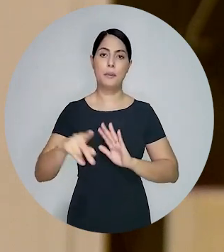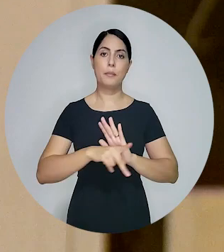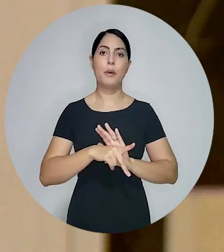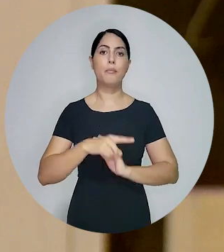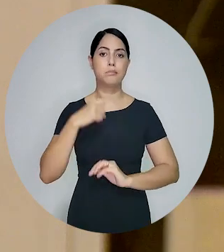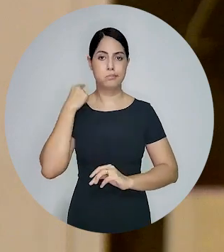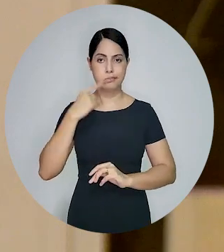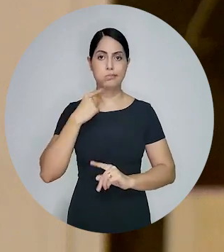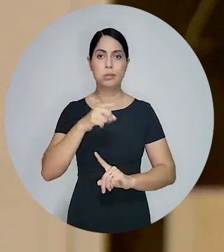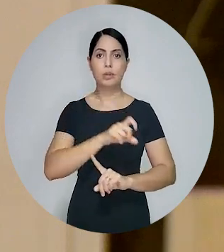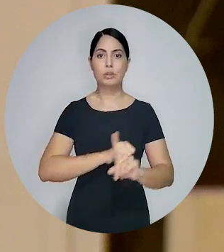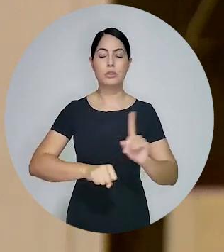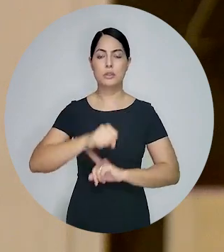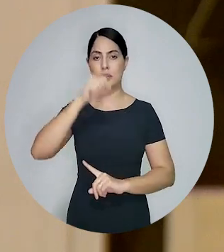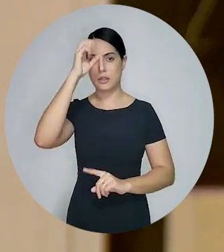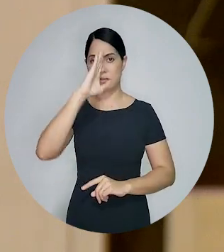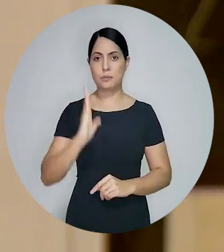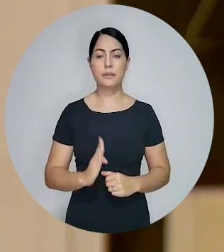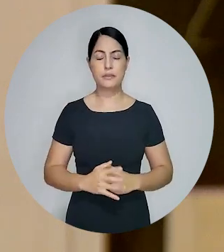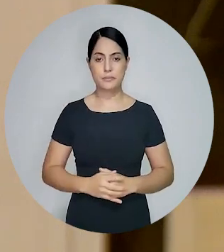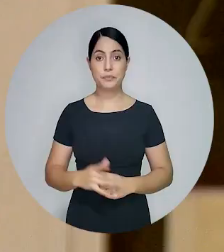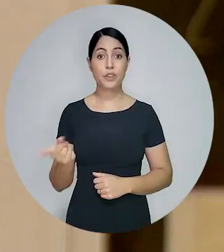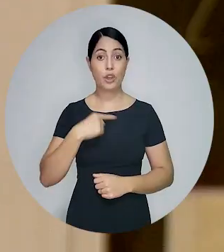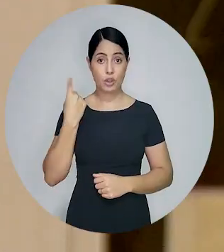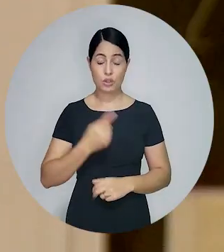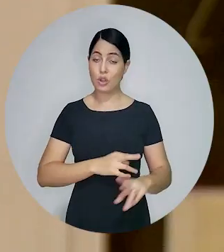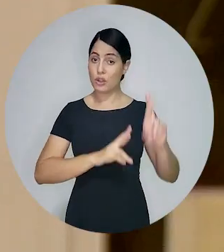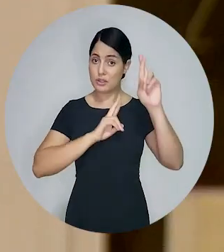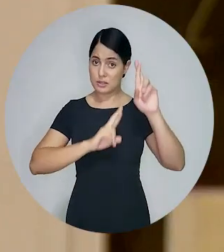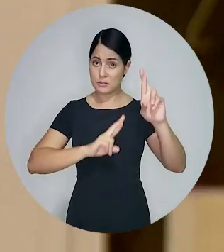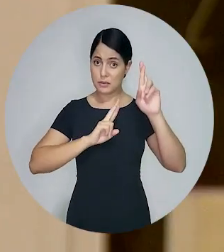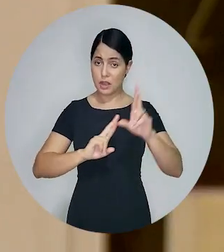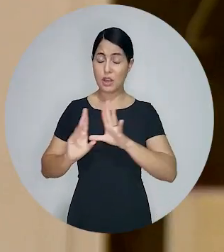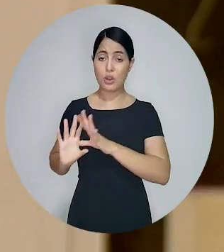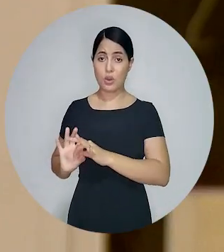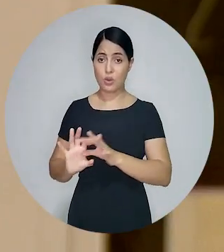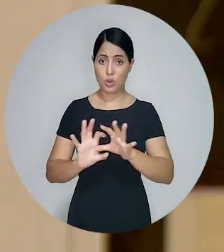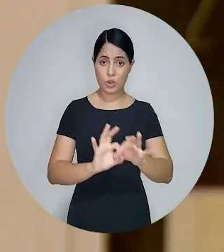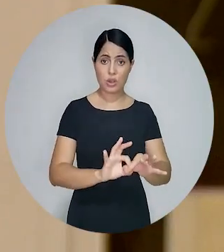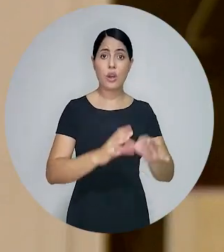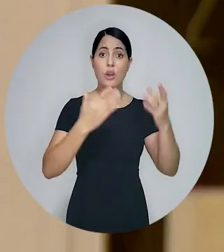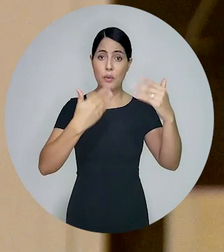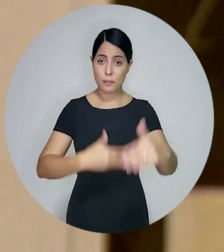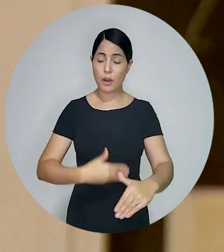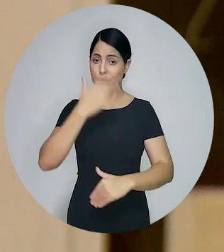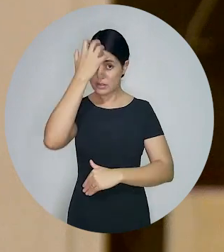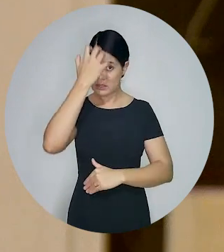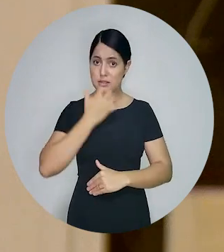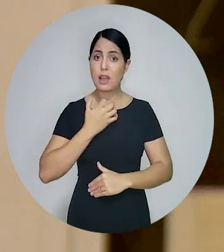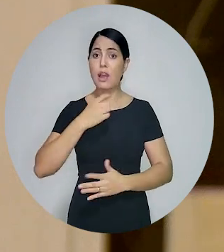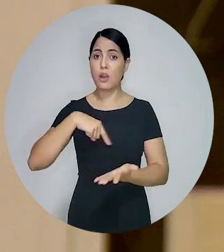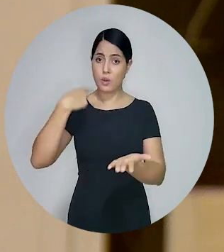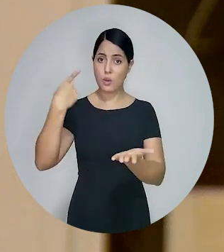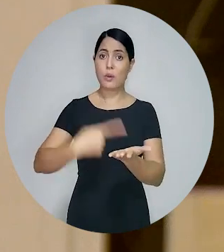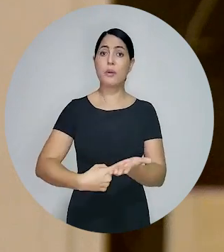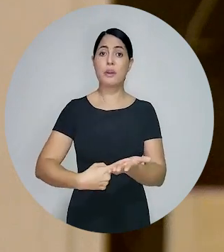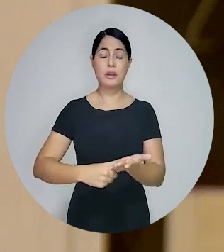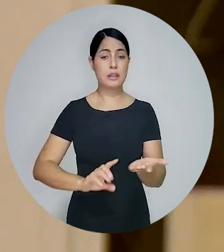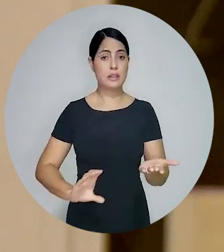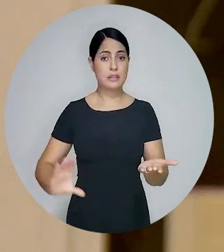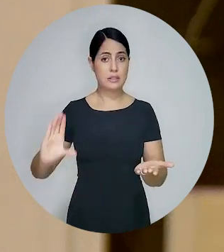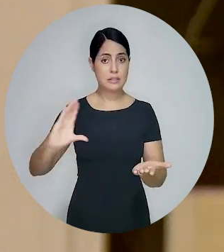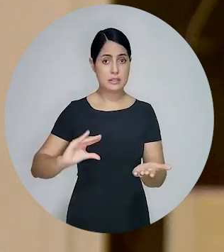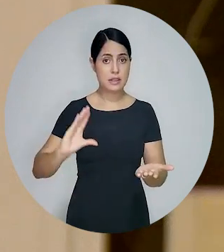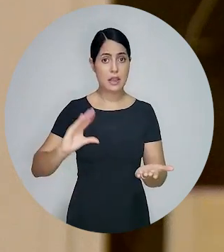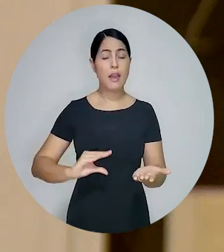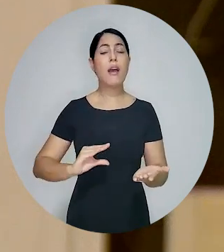para a advocacia e para a sociedade brasileira. Esperar um exame sério, comprometido com